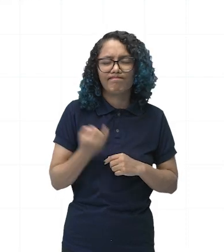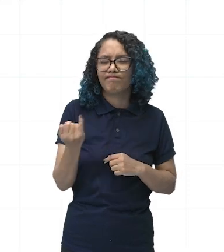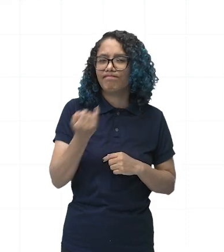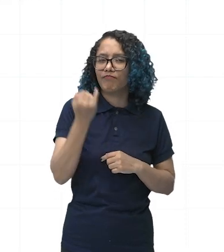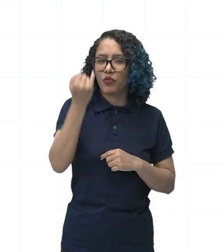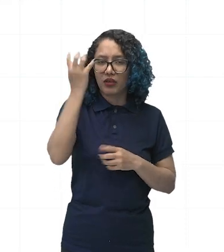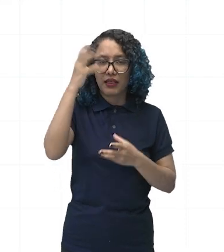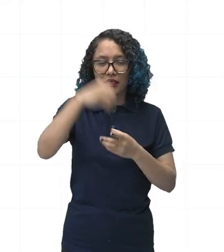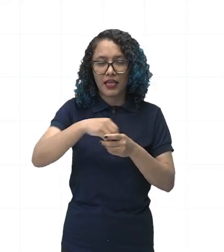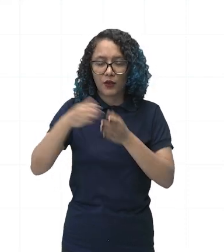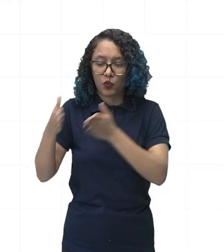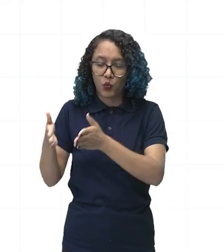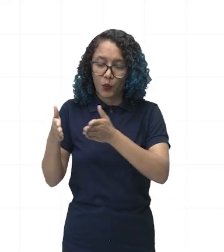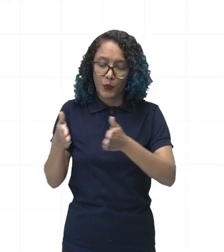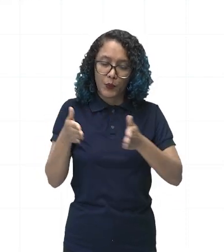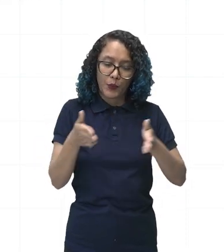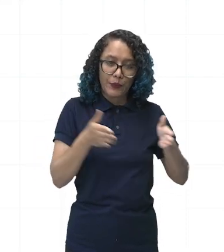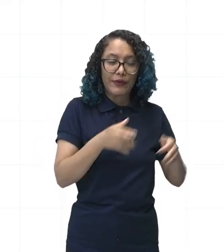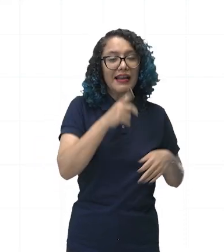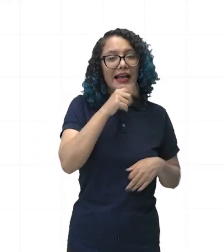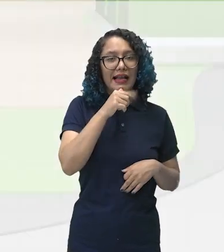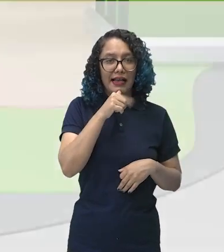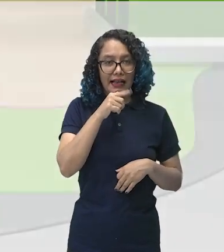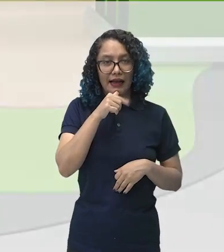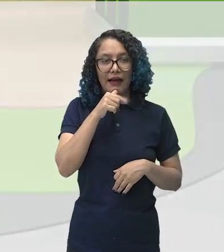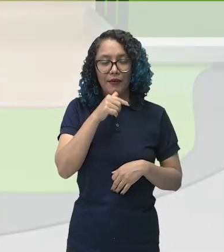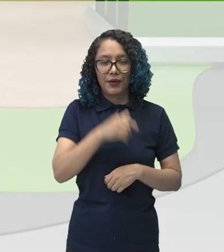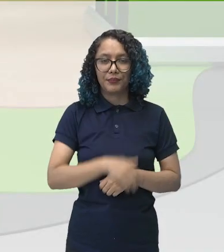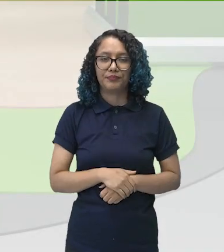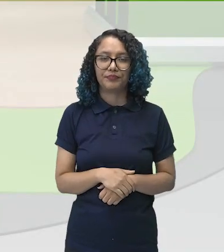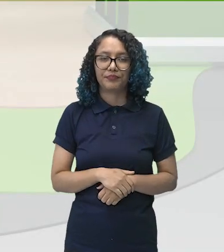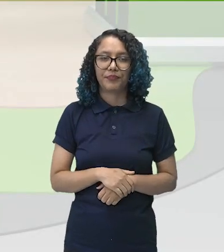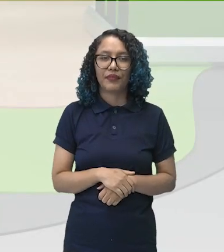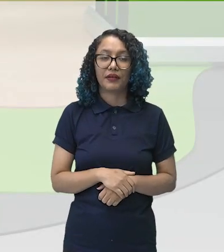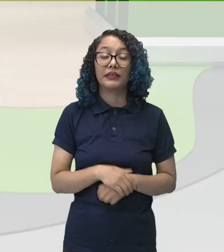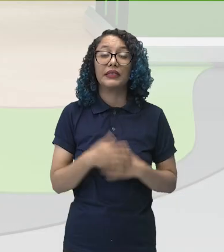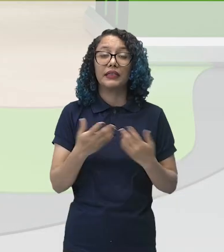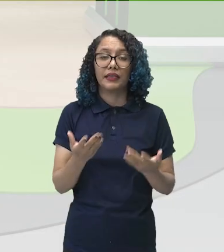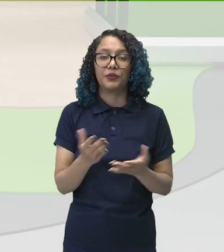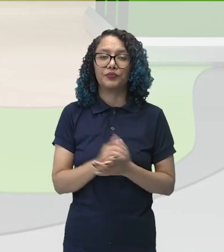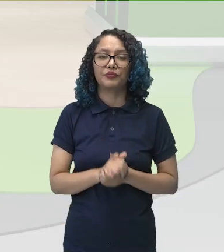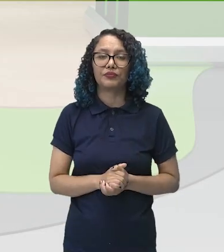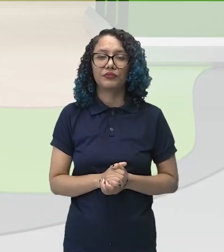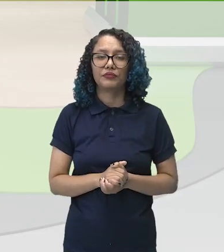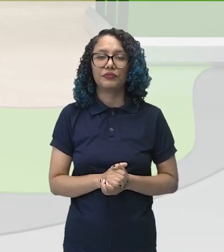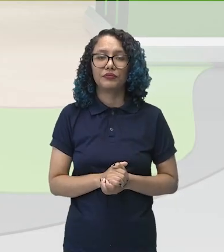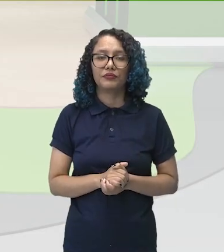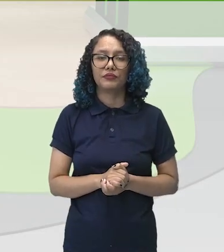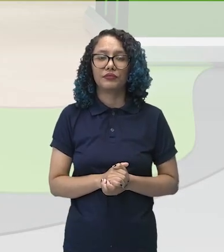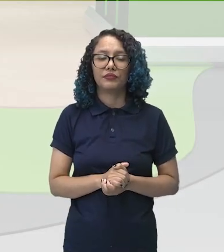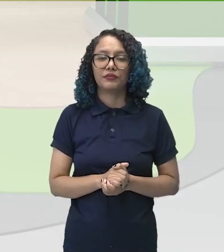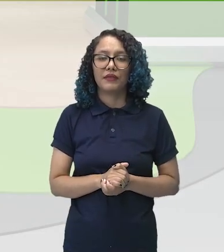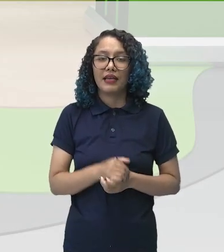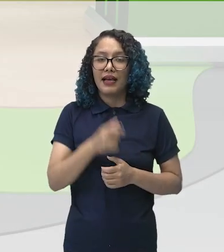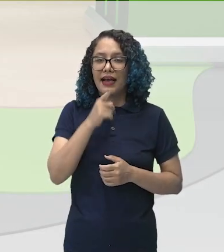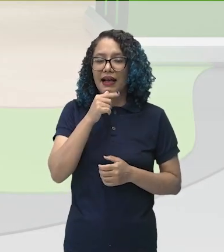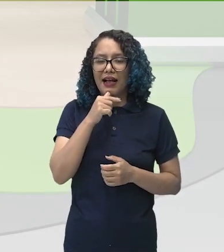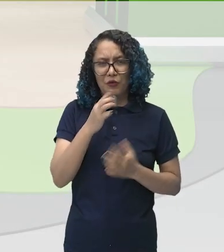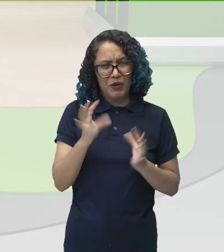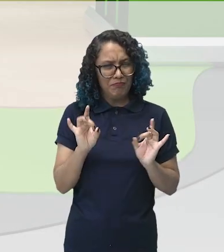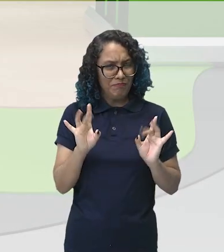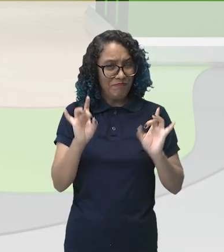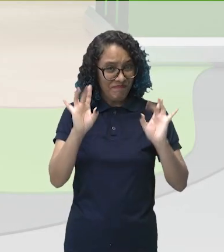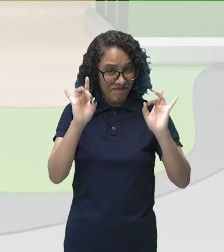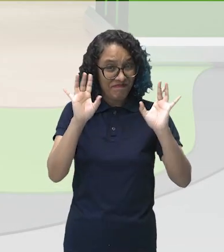no ciclo hidrológico. Então, a água, a gente acabou de ver que ela é uma substância muito